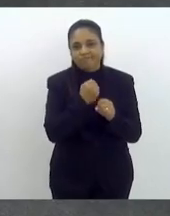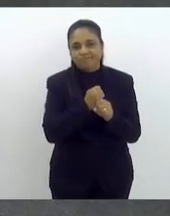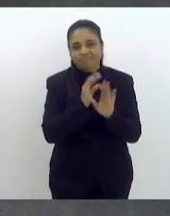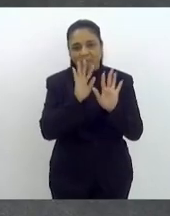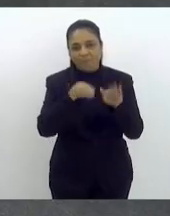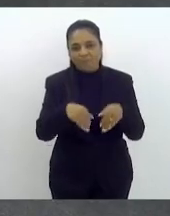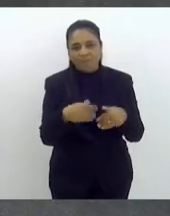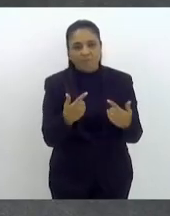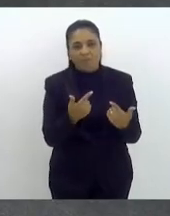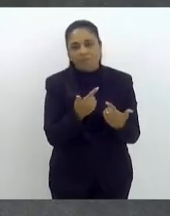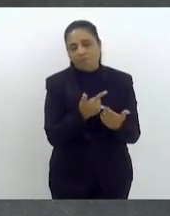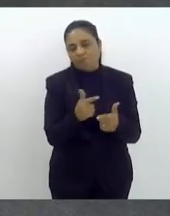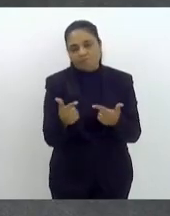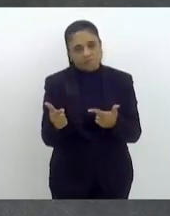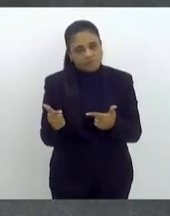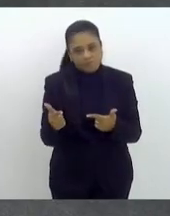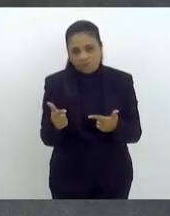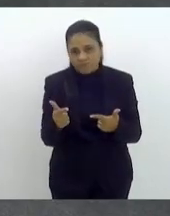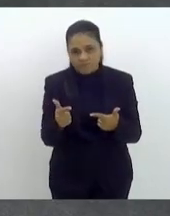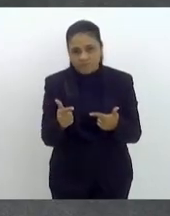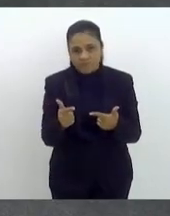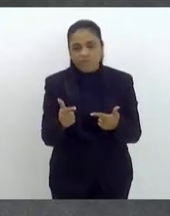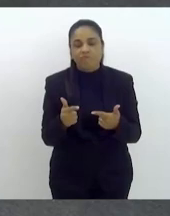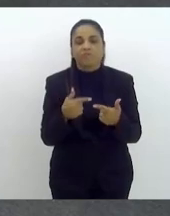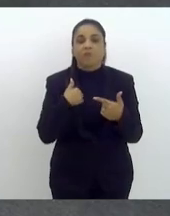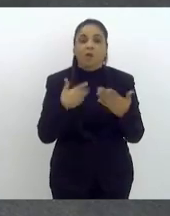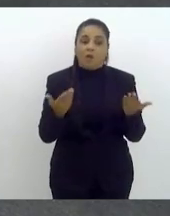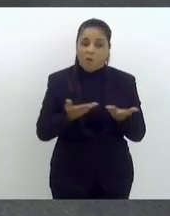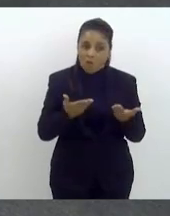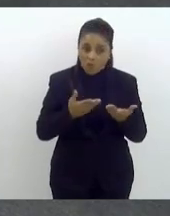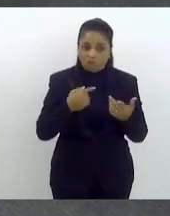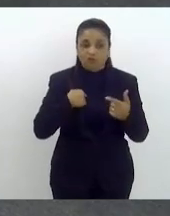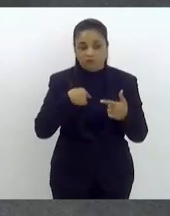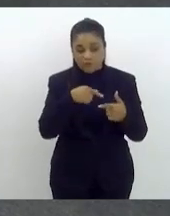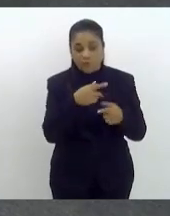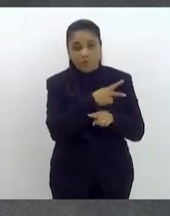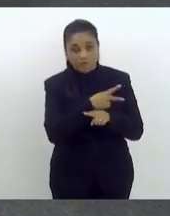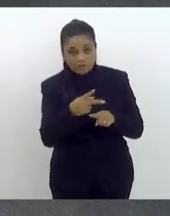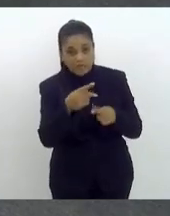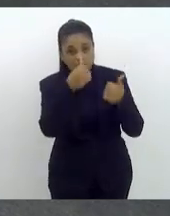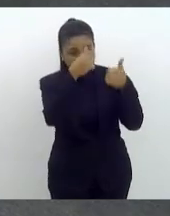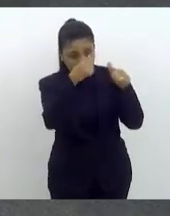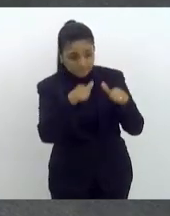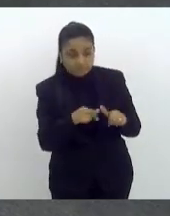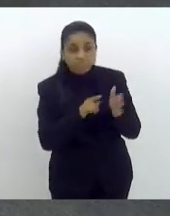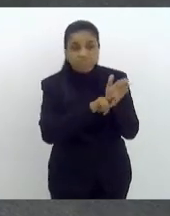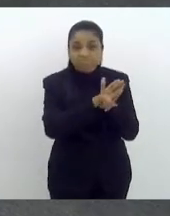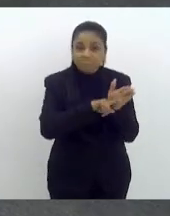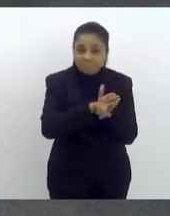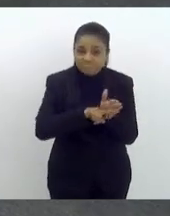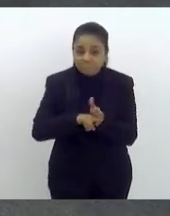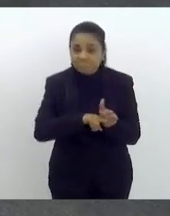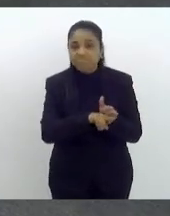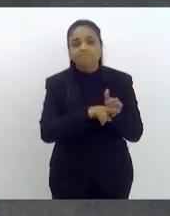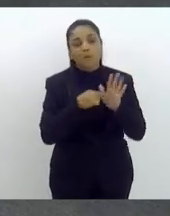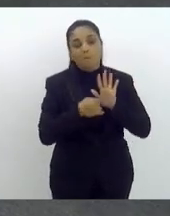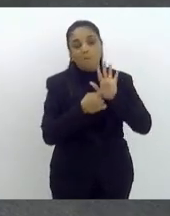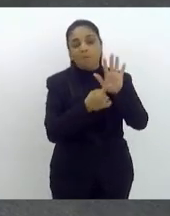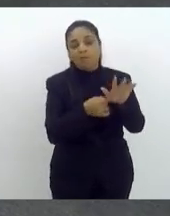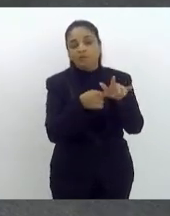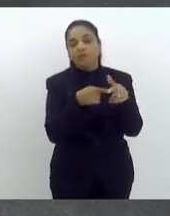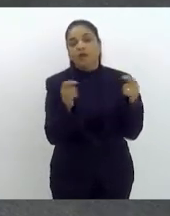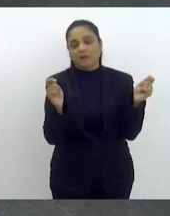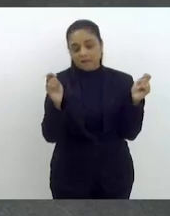concluídas Apesar que da diligência que fizemos hoje no Novo Espaço mostrar que hoje é possível já